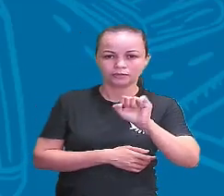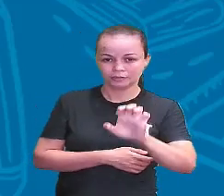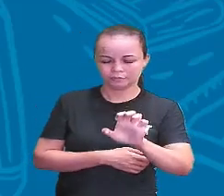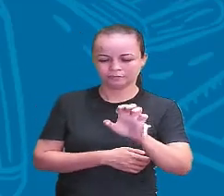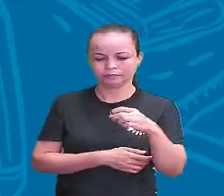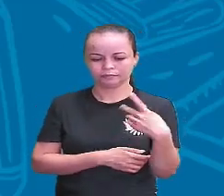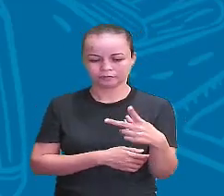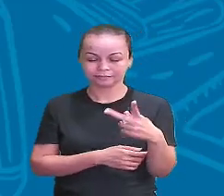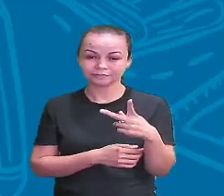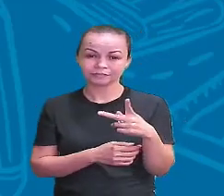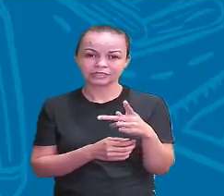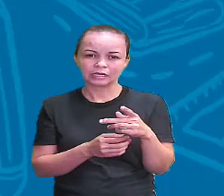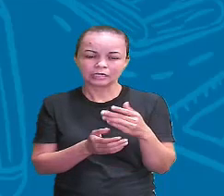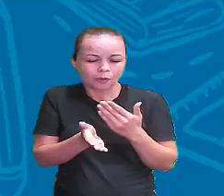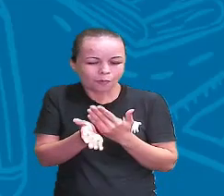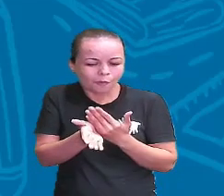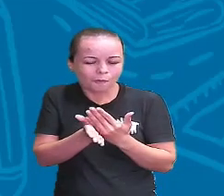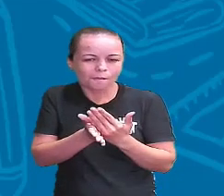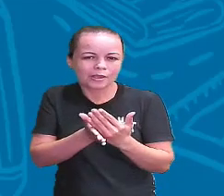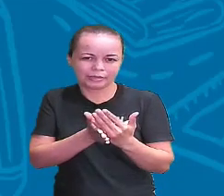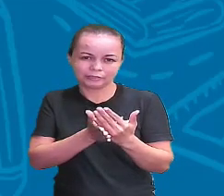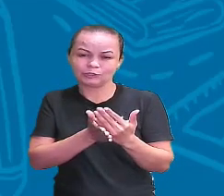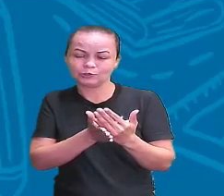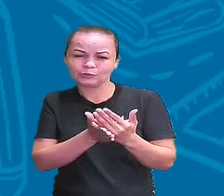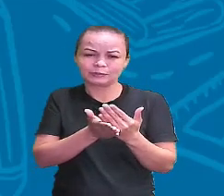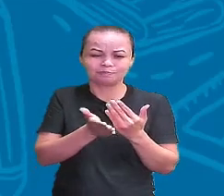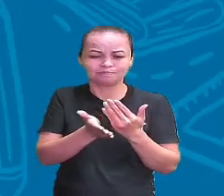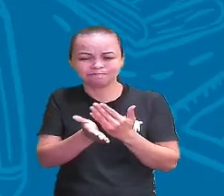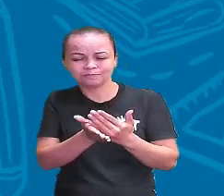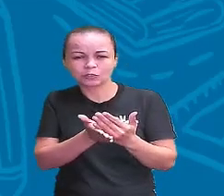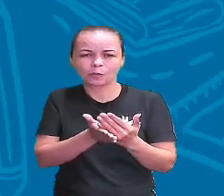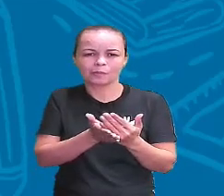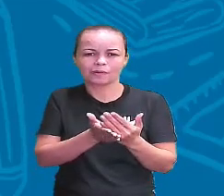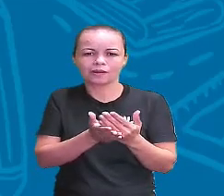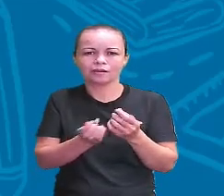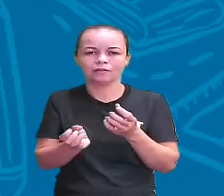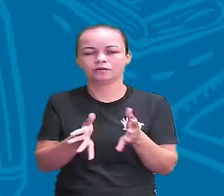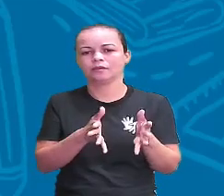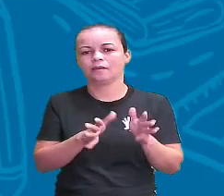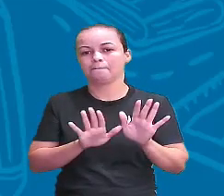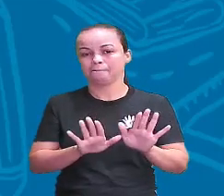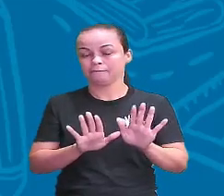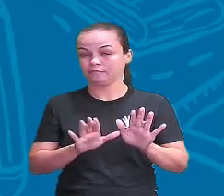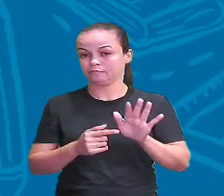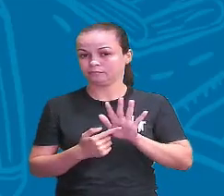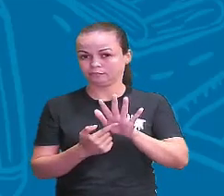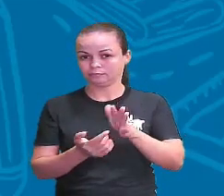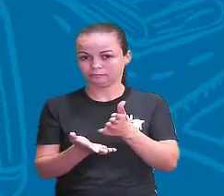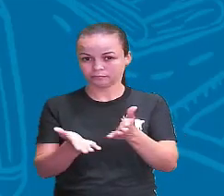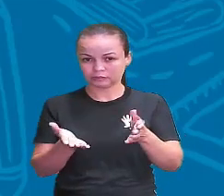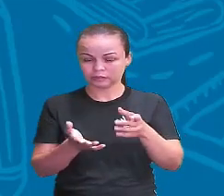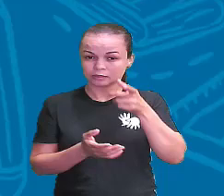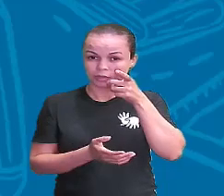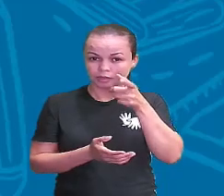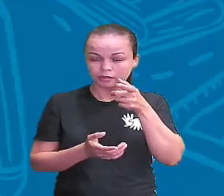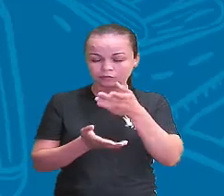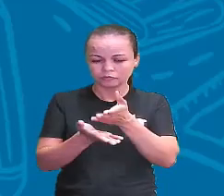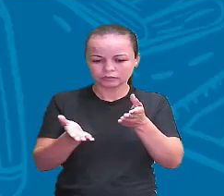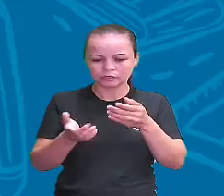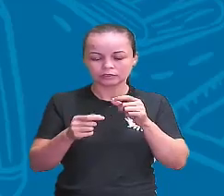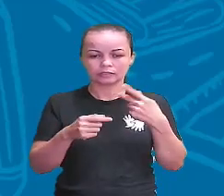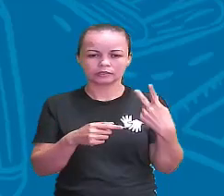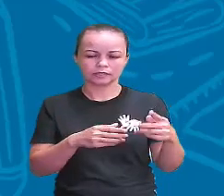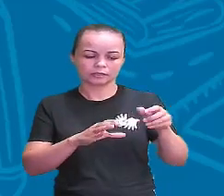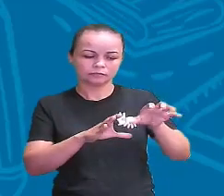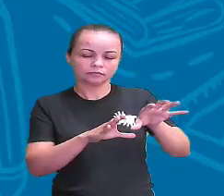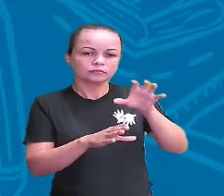quebra é uma quebra inicial e incompleta. E queria chamar mais uma vez a atenção de vocês, que na respiração celular, essa